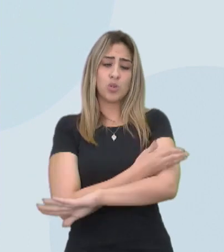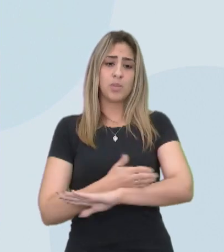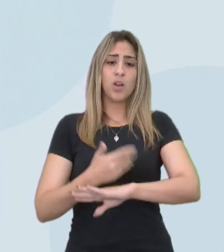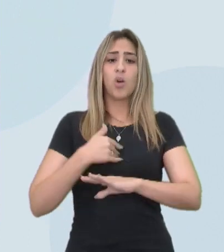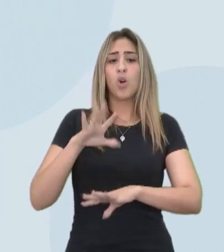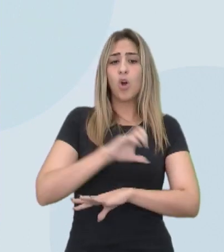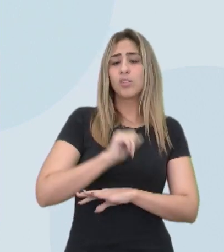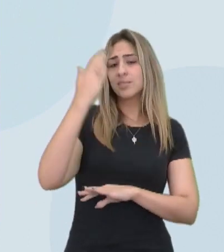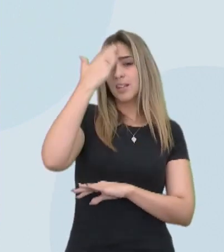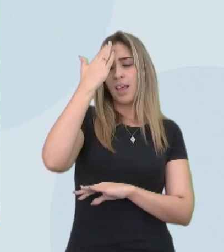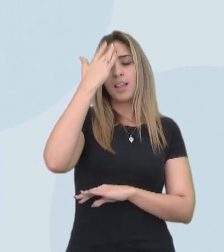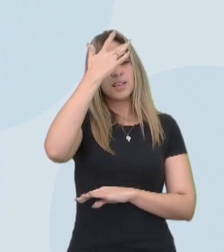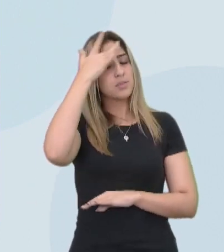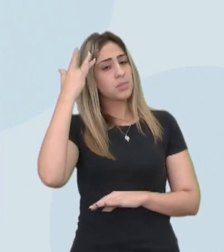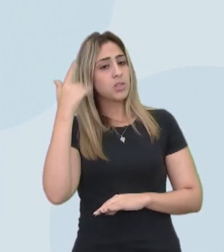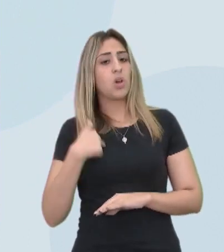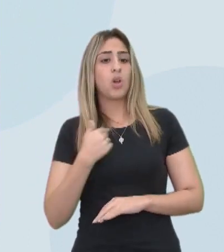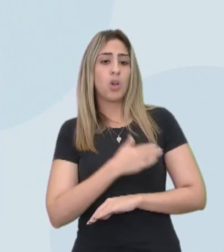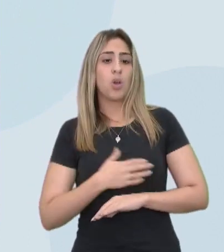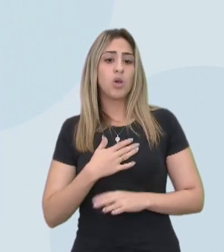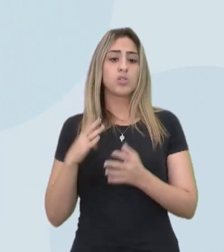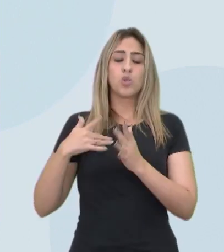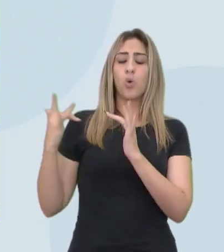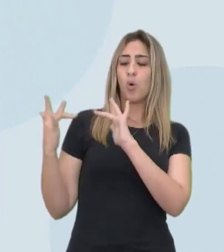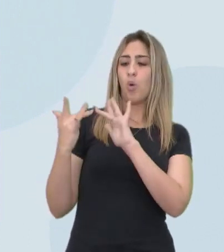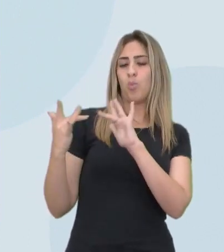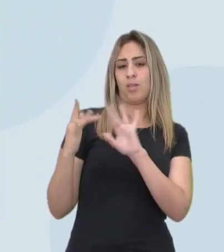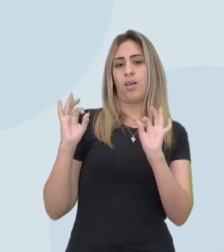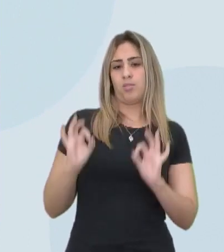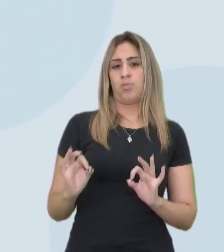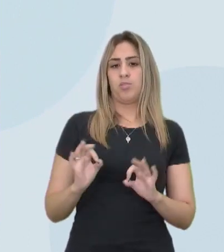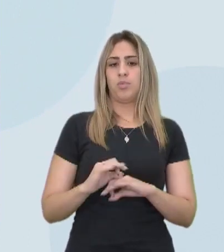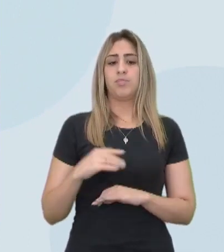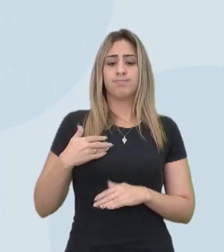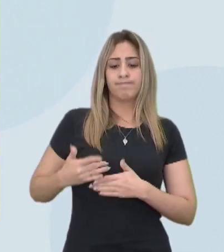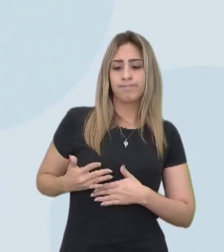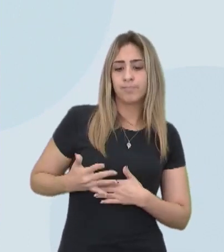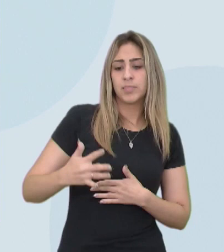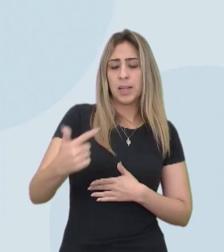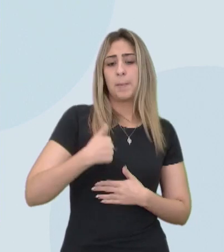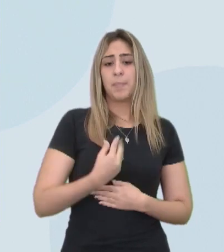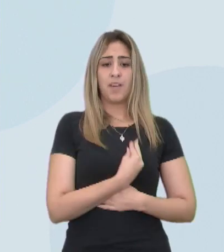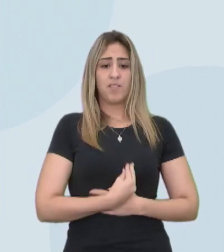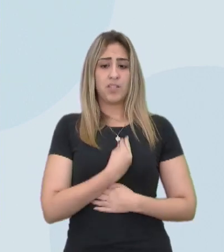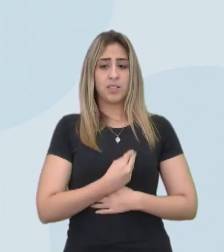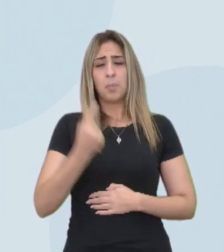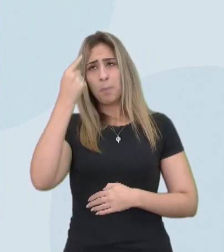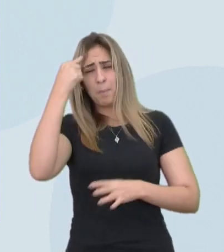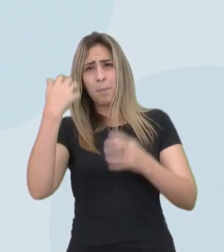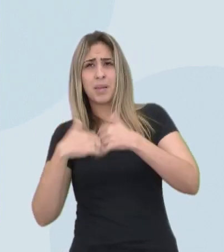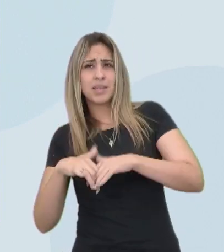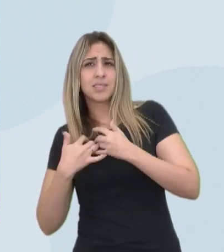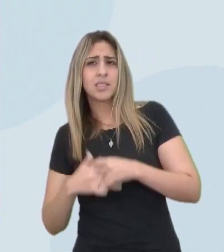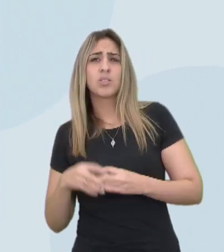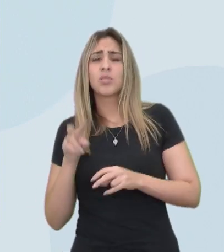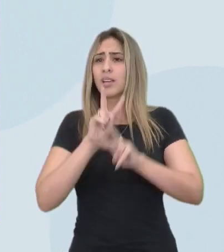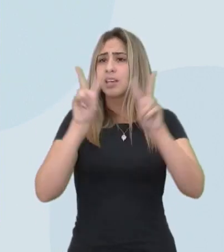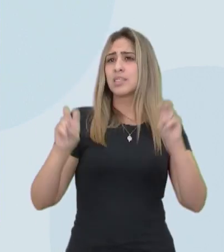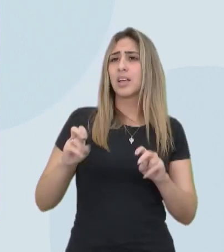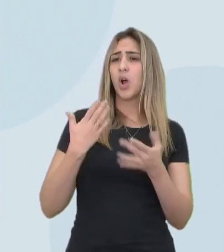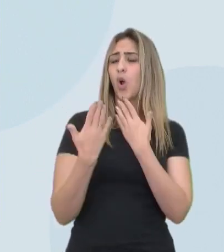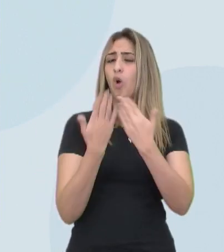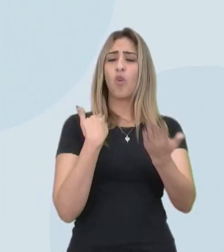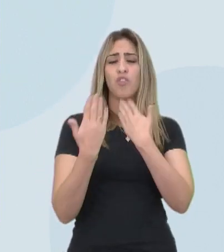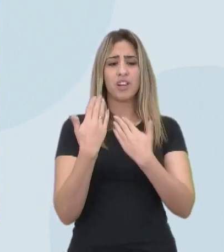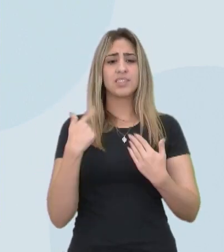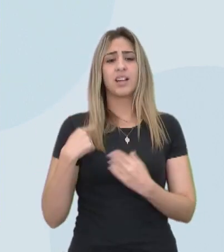de entender as pessoas, eu gosto do contato. E no decorrer dessa minha vida, assim, pensando na questão do